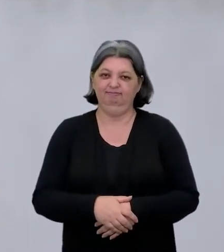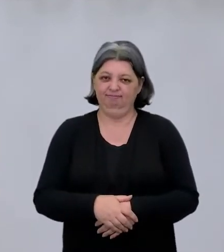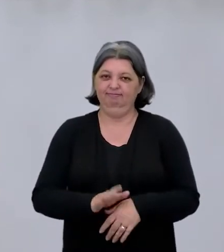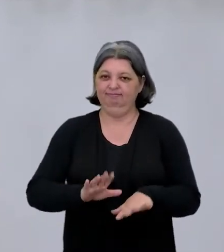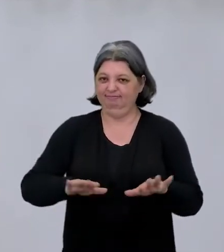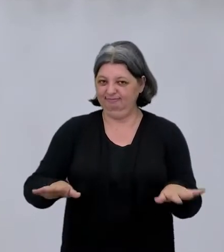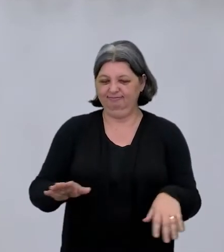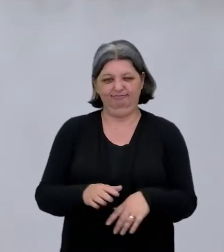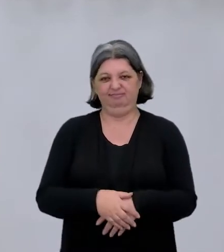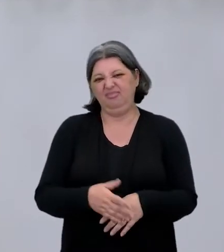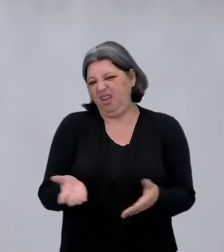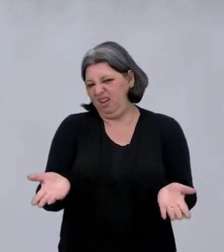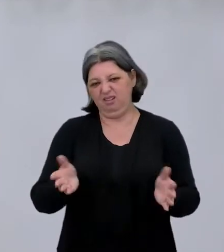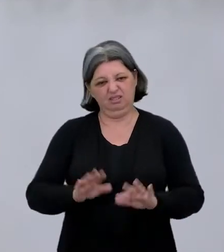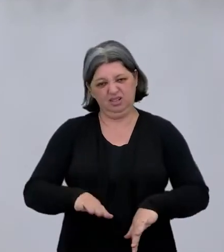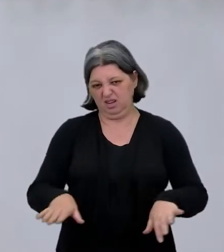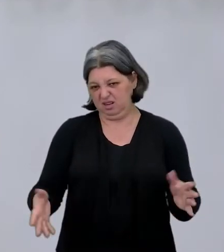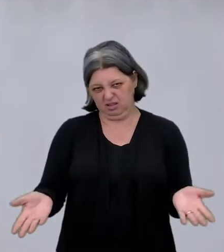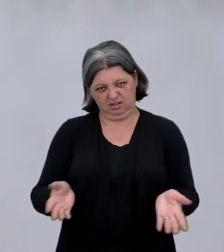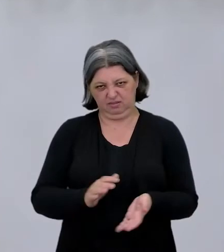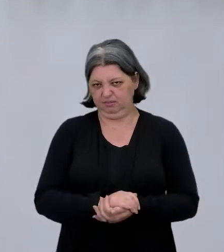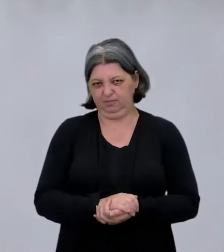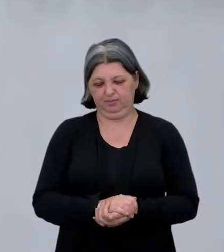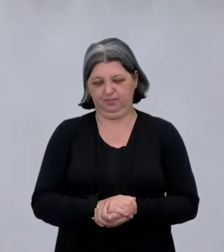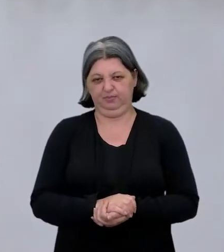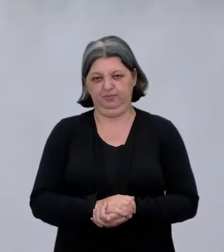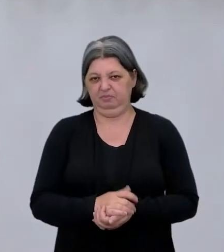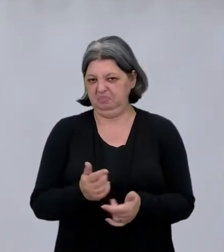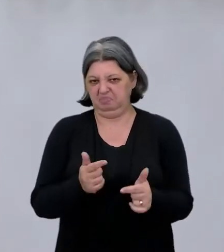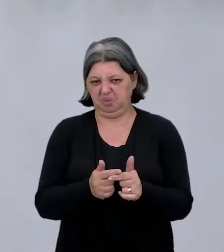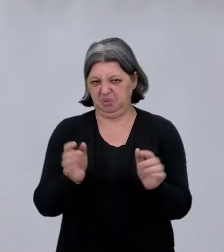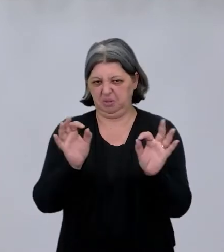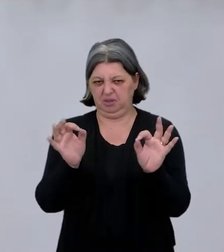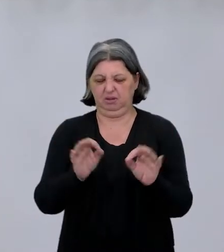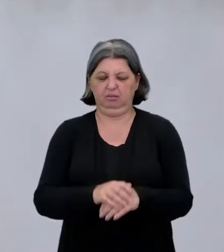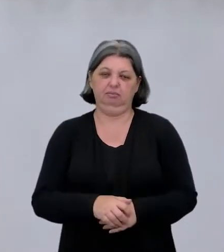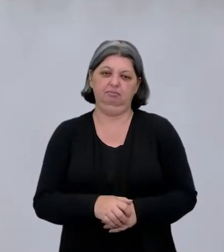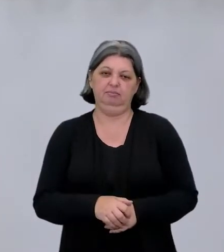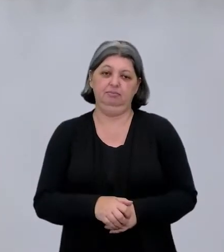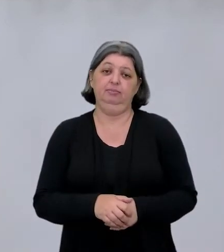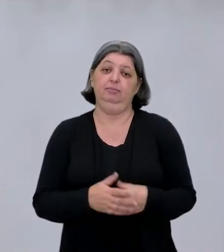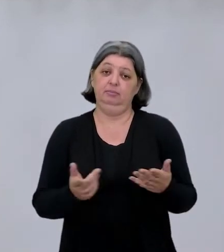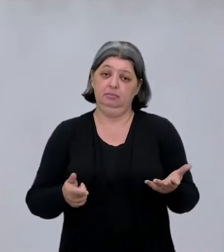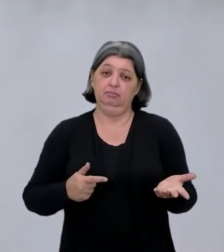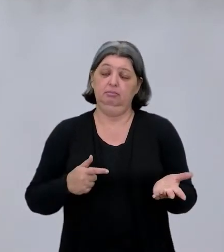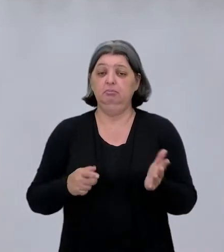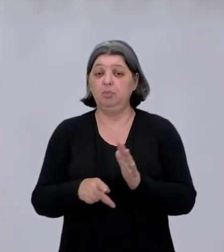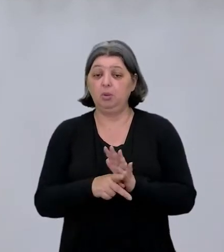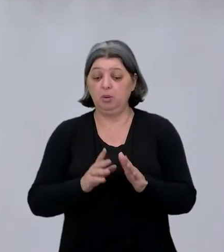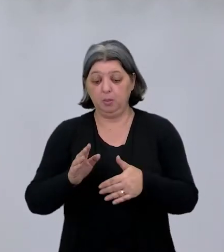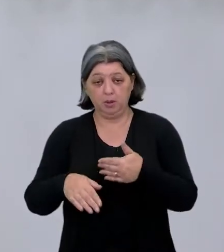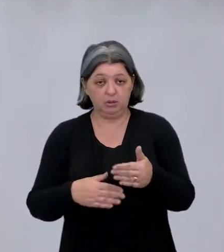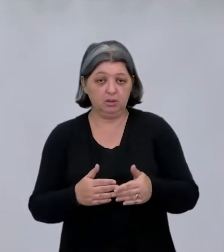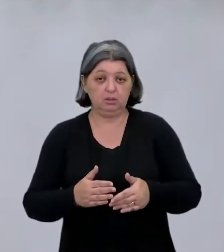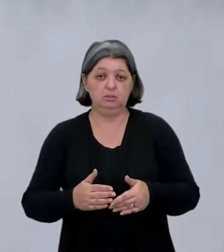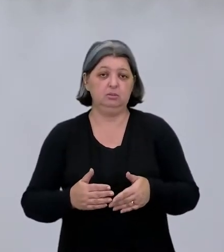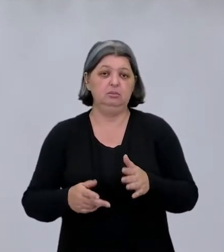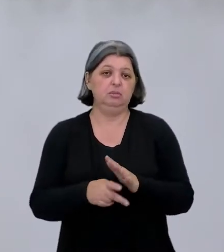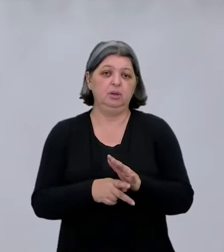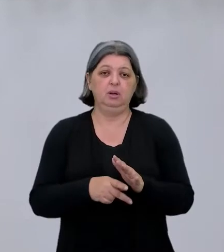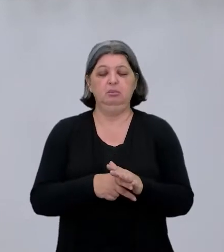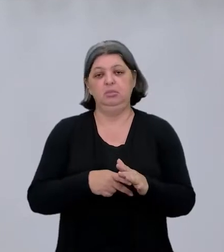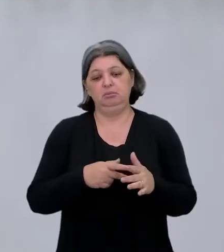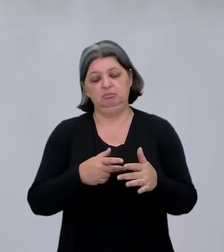ó... criança, né, gente? Pelo amor de Deus. Isso é tratado como um processo que é infantil, como uma